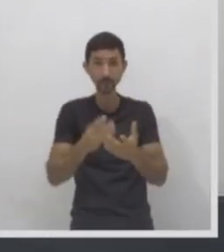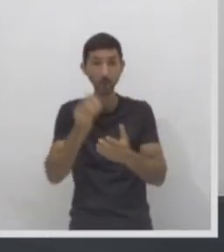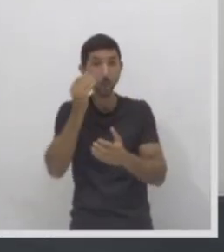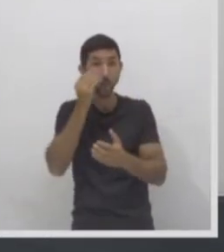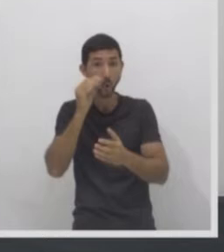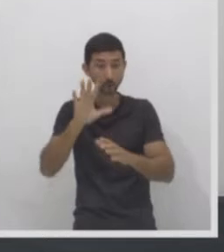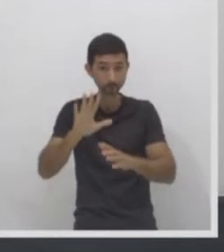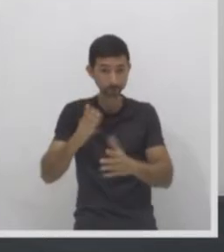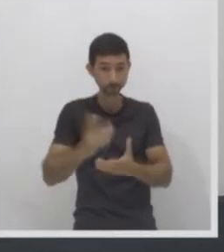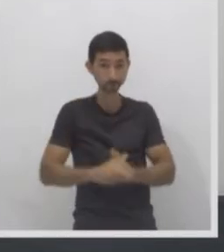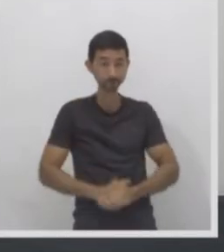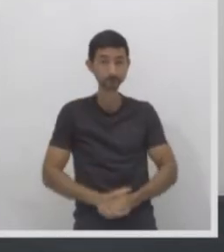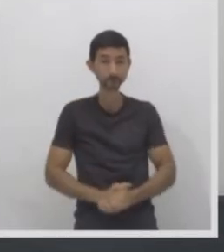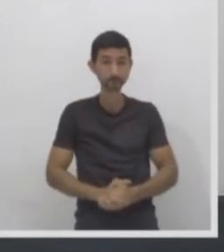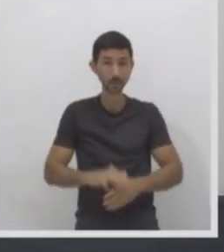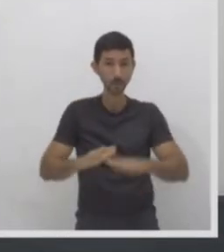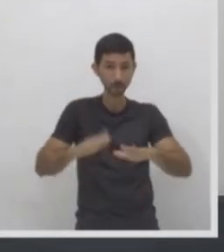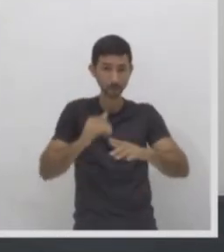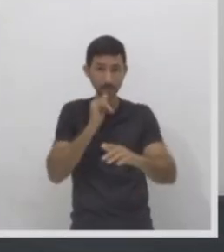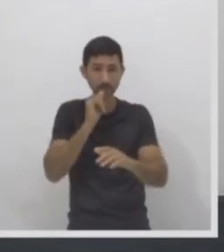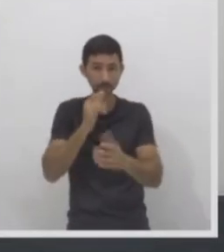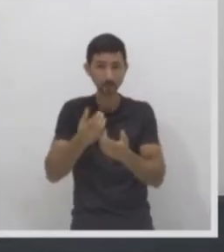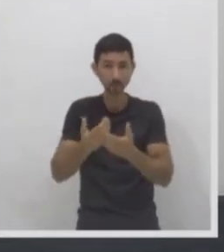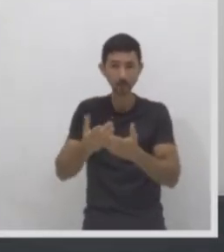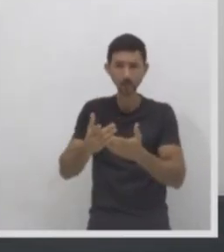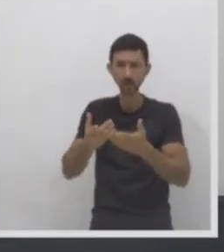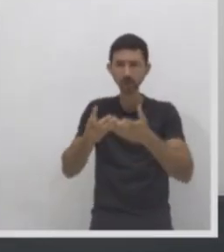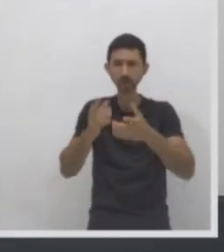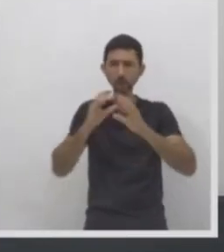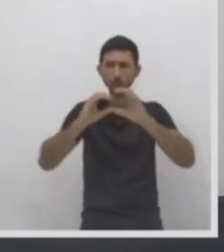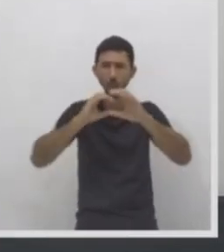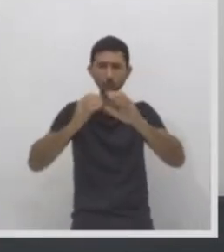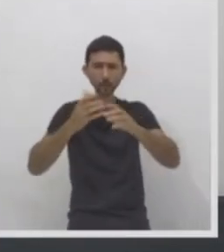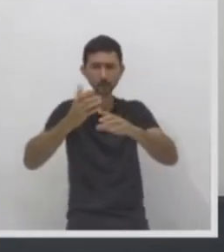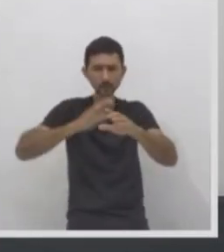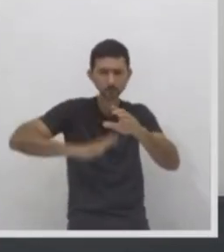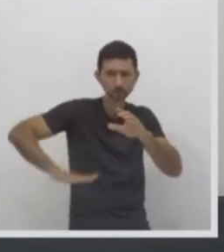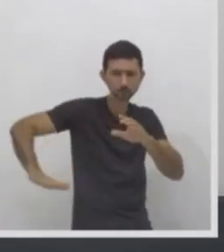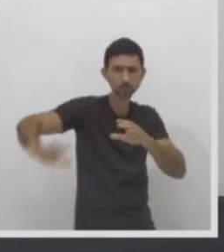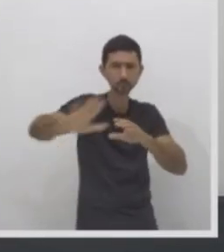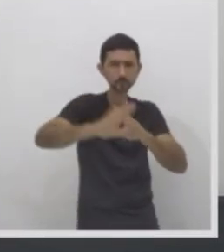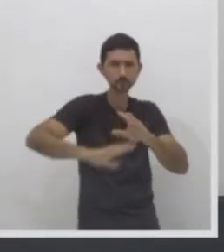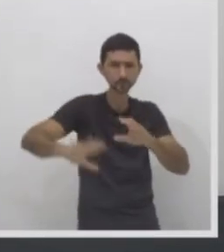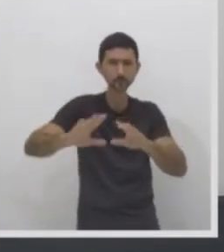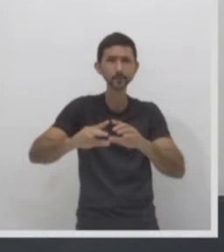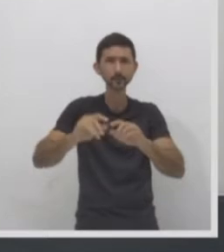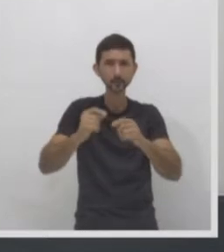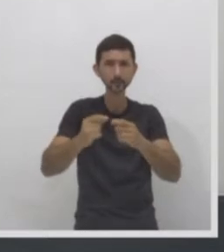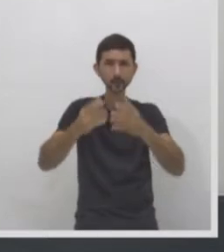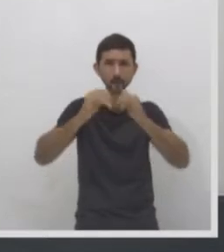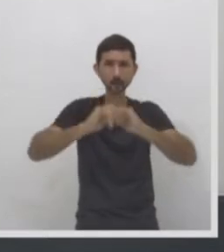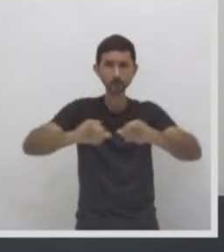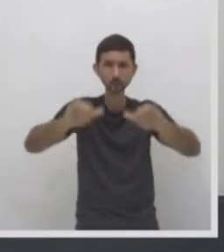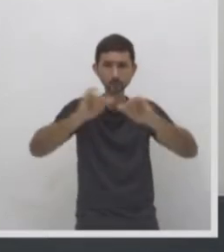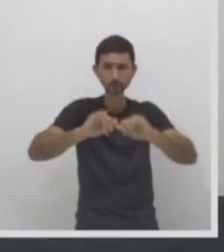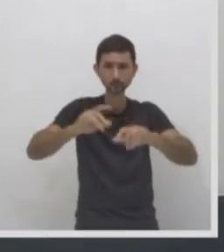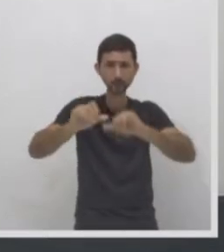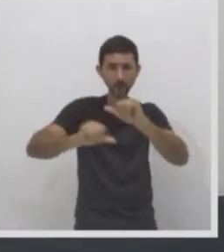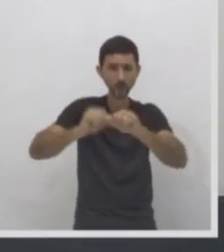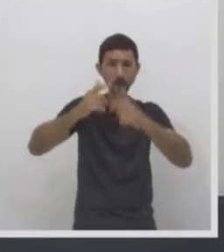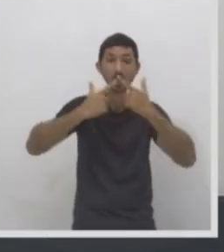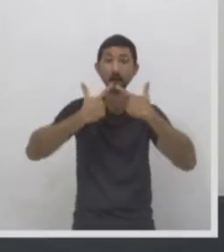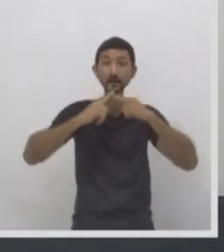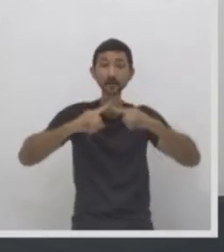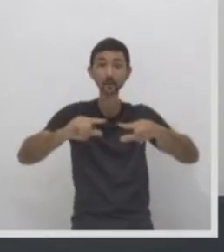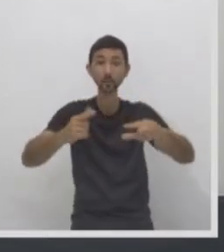atenção em algo. Às vezes, a situação de comunicação e o meio de circulação fazem com que a própria linguagem do texto